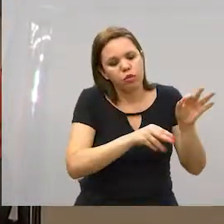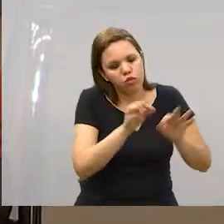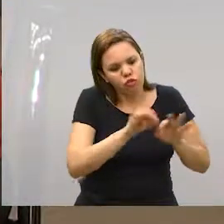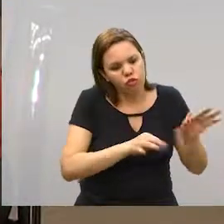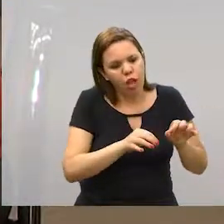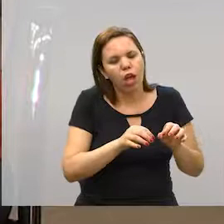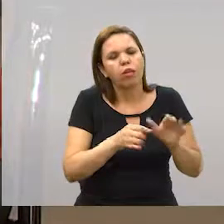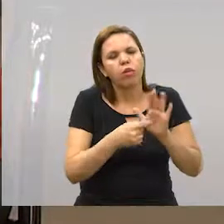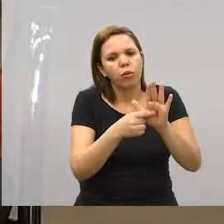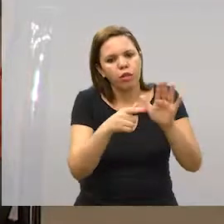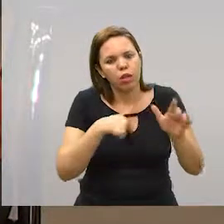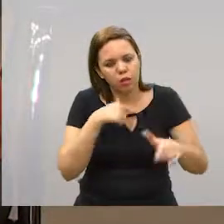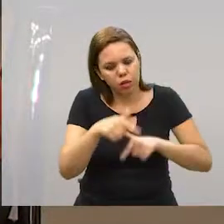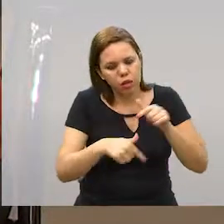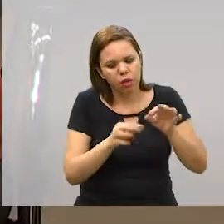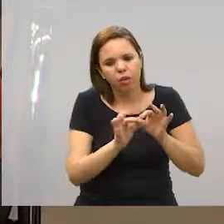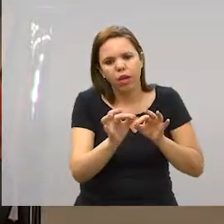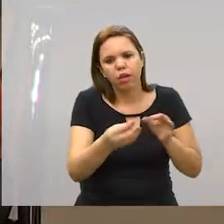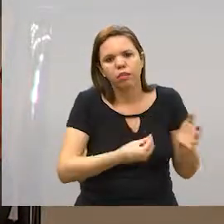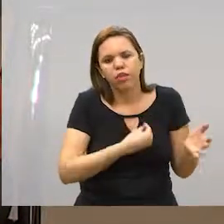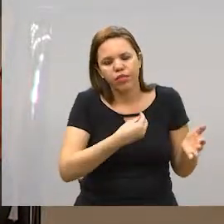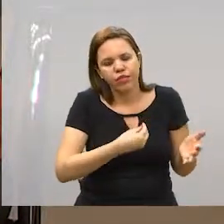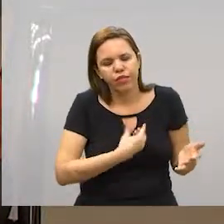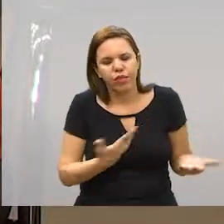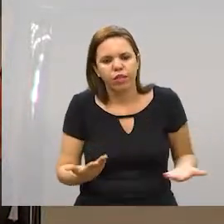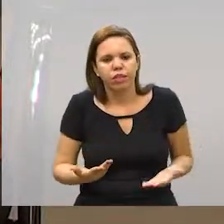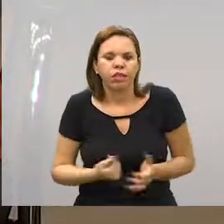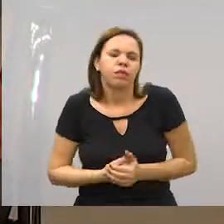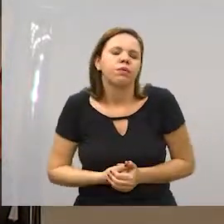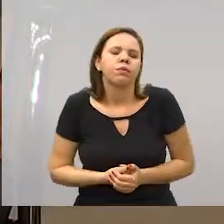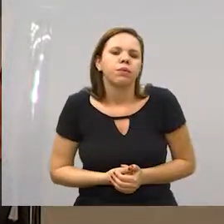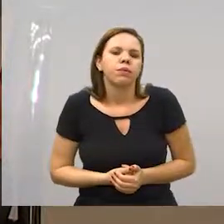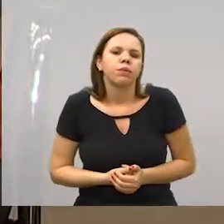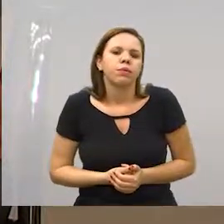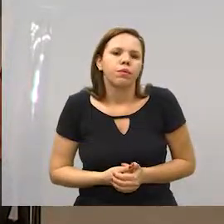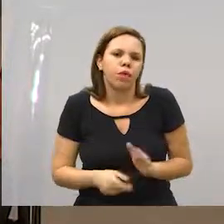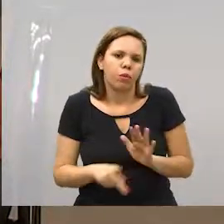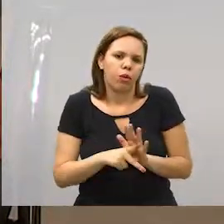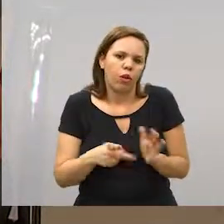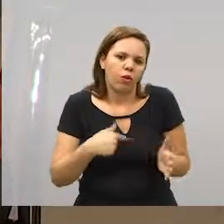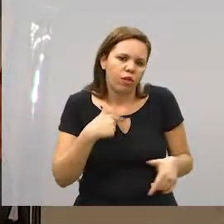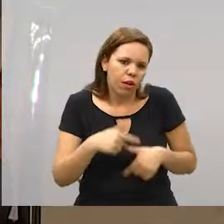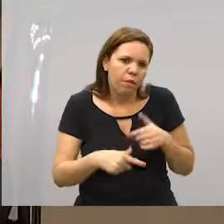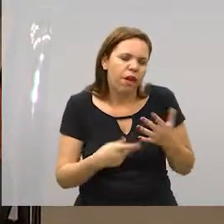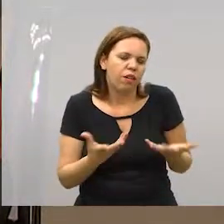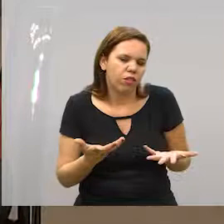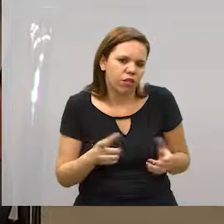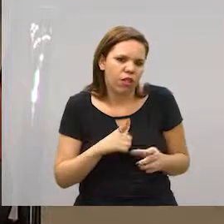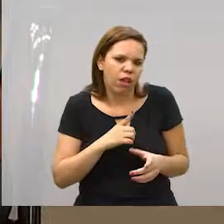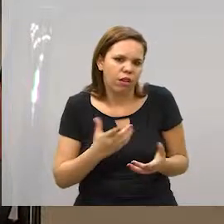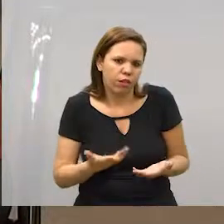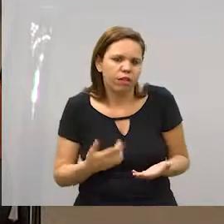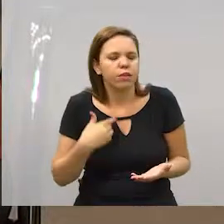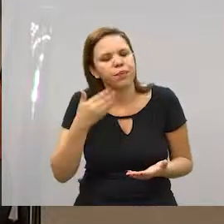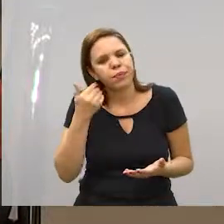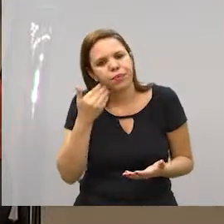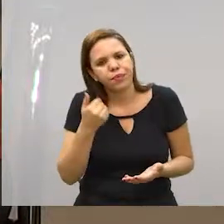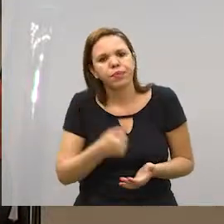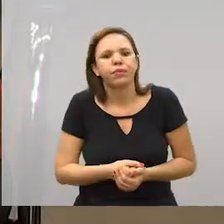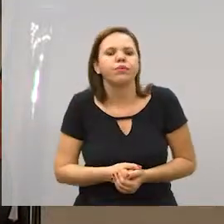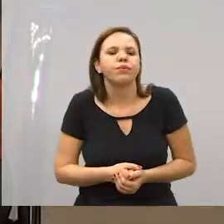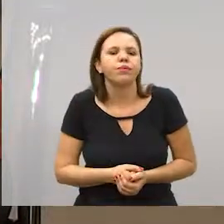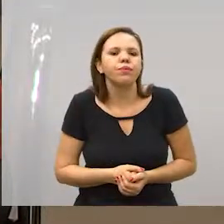para esse projeto, já que ele é uma extensão da minha vida, né? Já que hoje em dia ele é a minha vida também. Então a